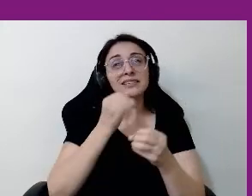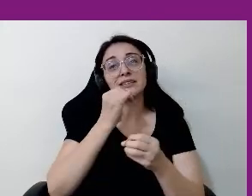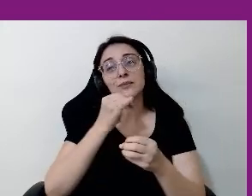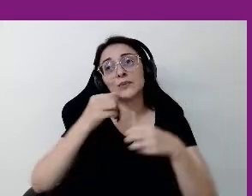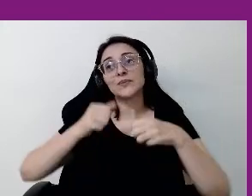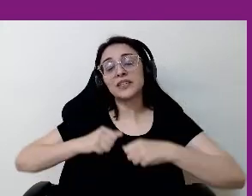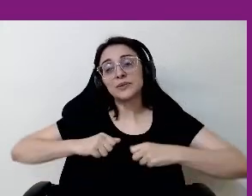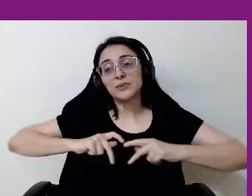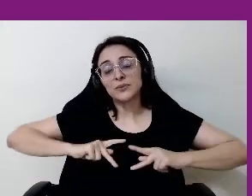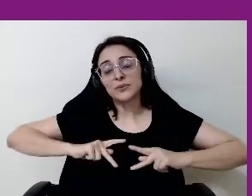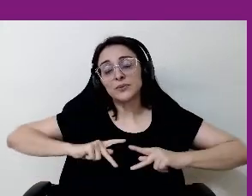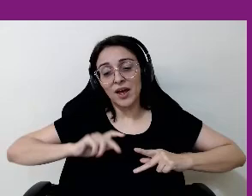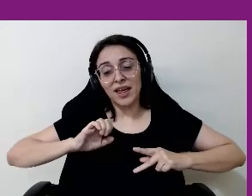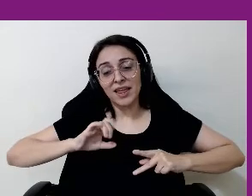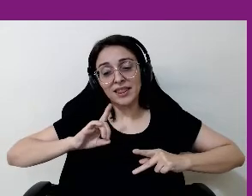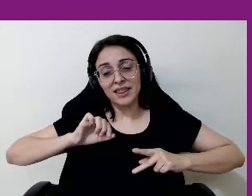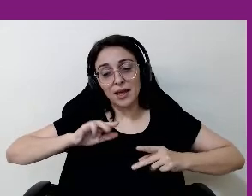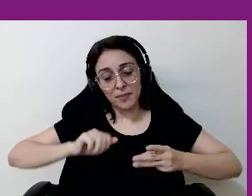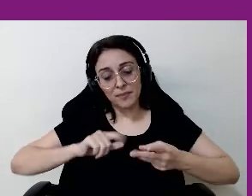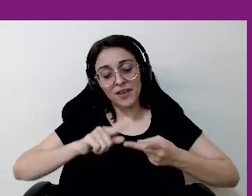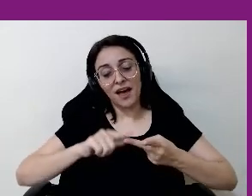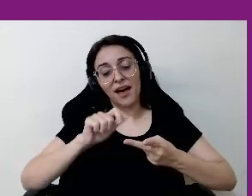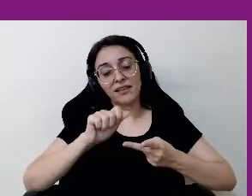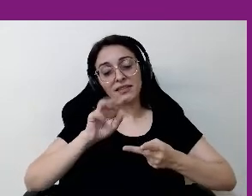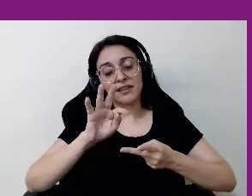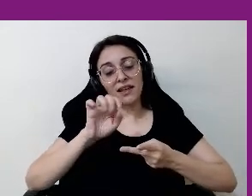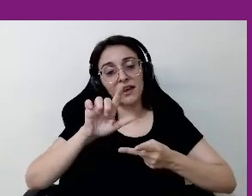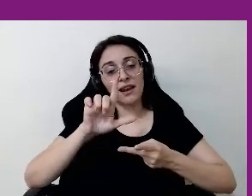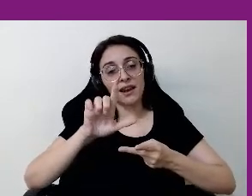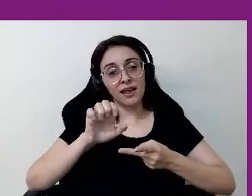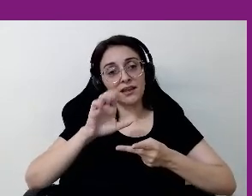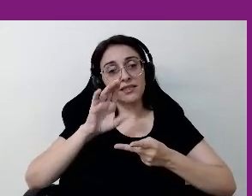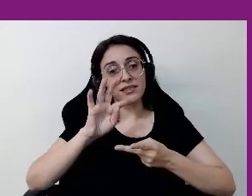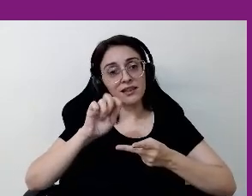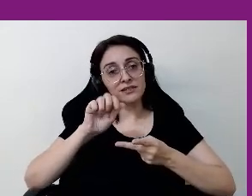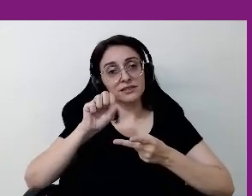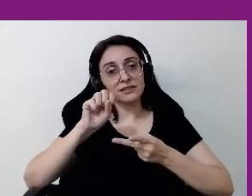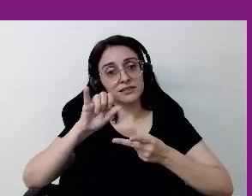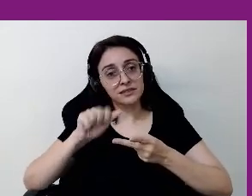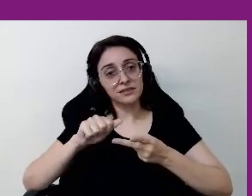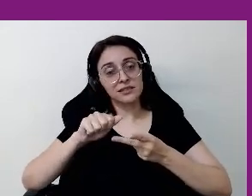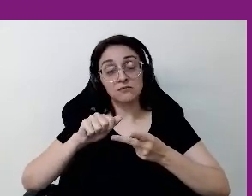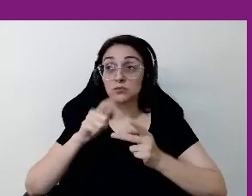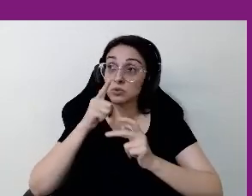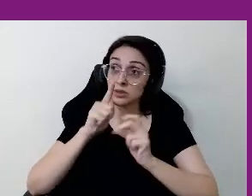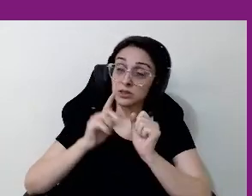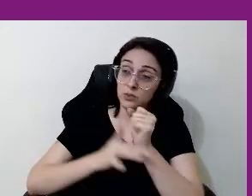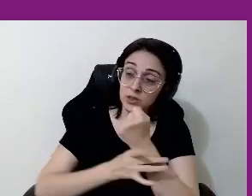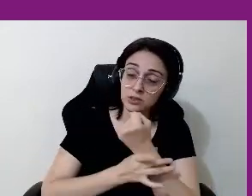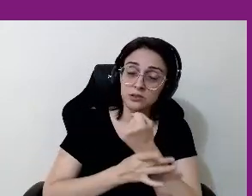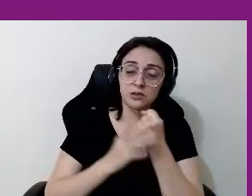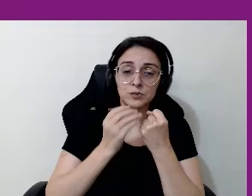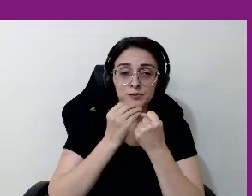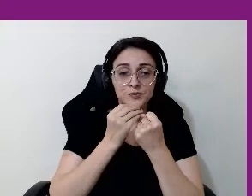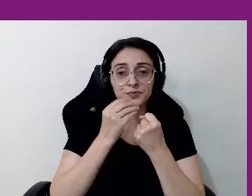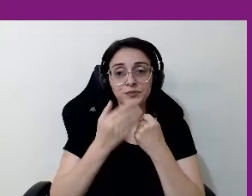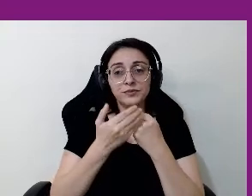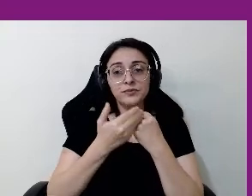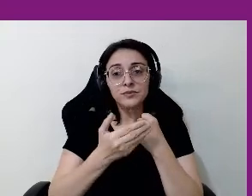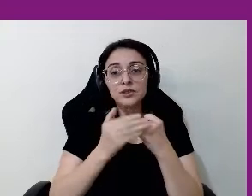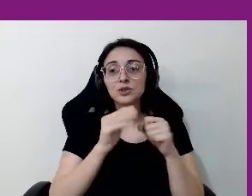edema, uma atelectasia, a gente faz isso com uma certa segurança, obviamente, com todos